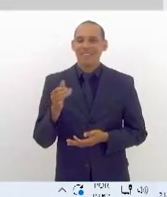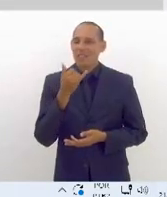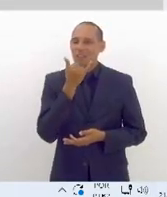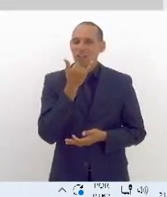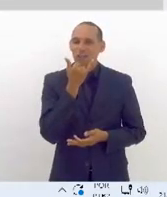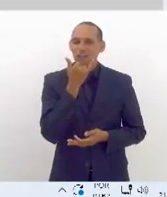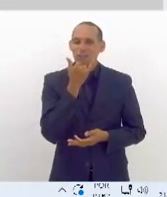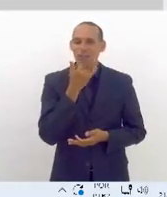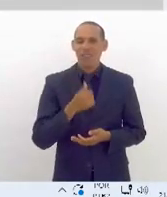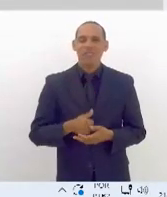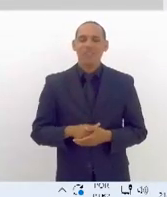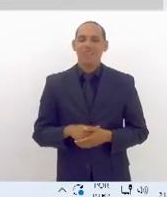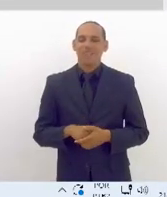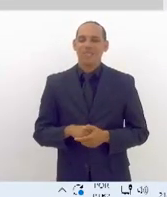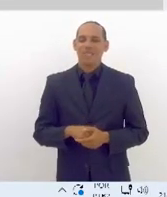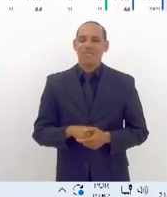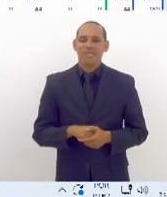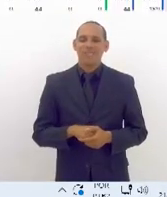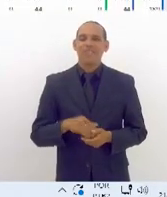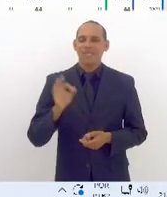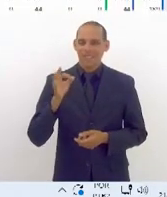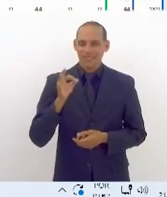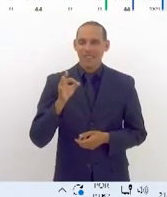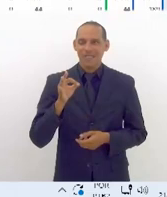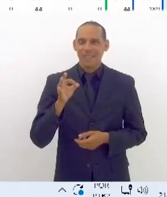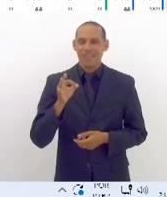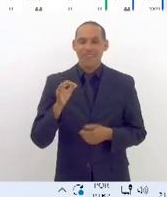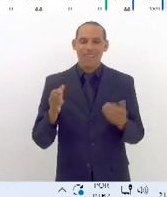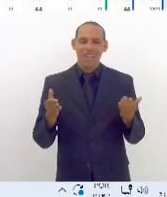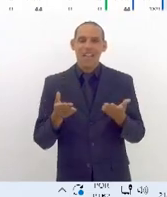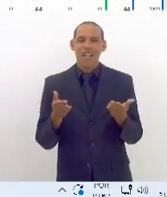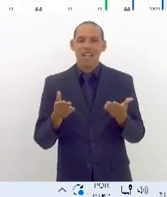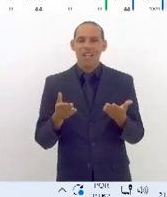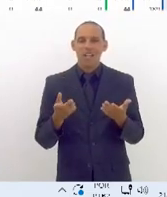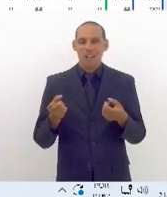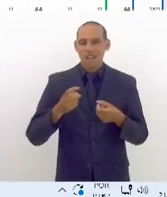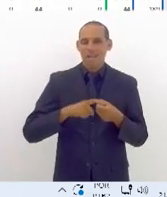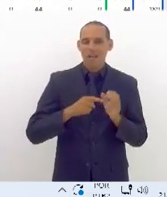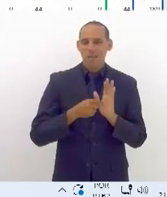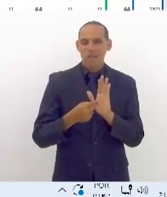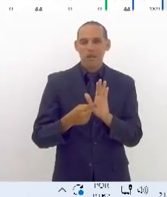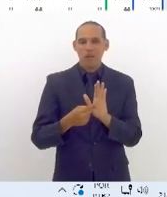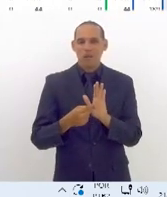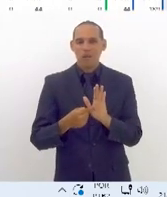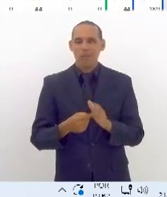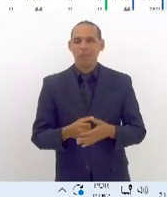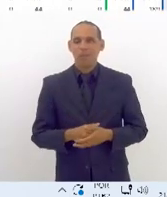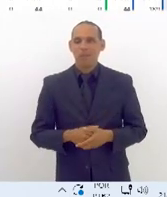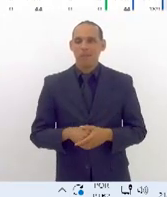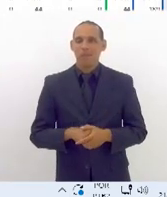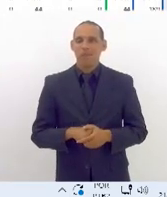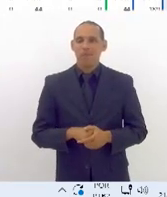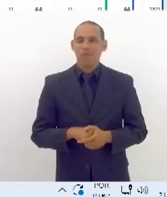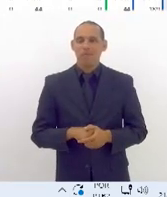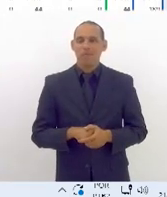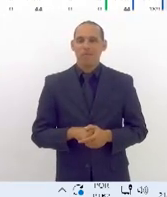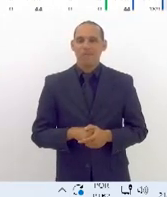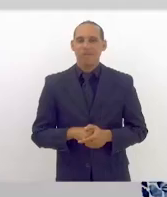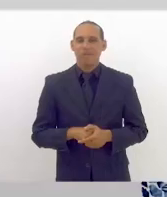gente isso aí agora nesse aí volta apresentação por favor